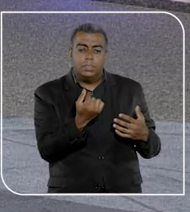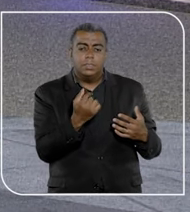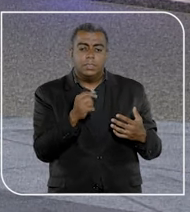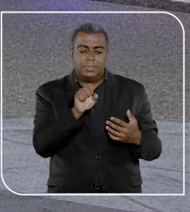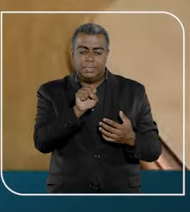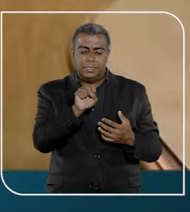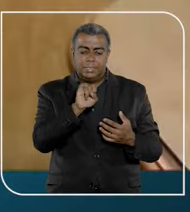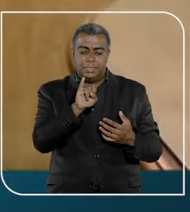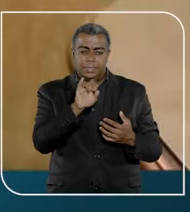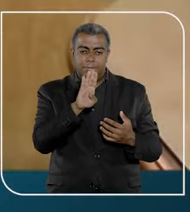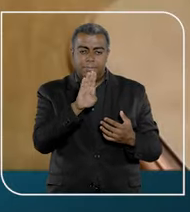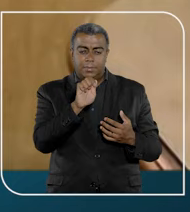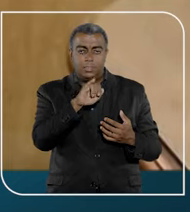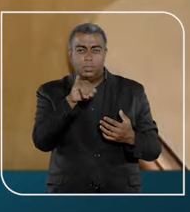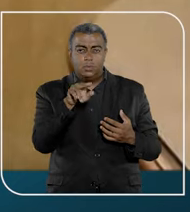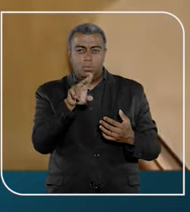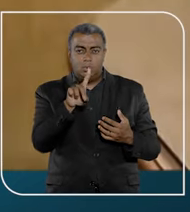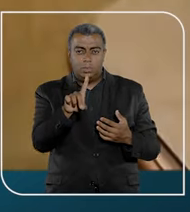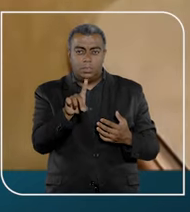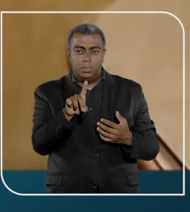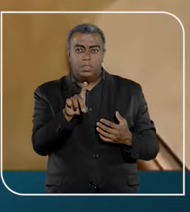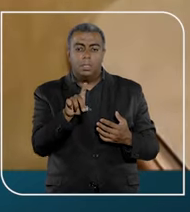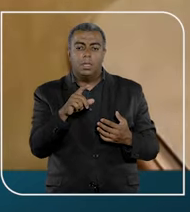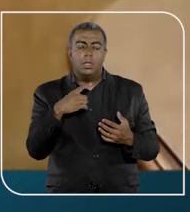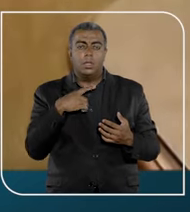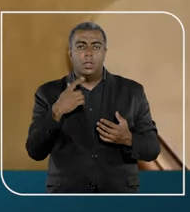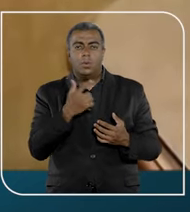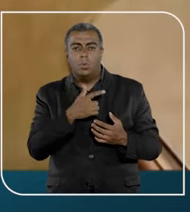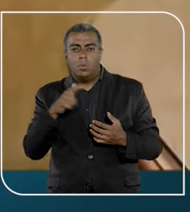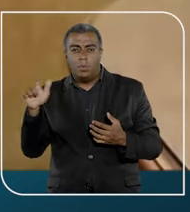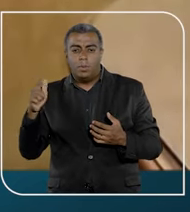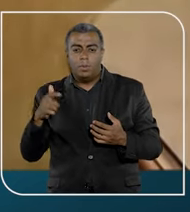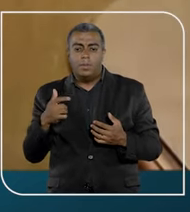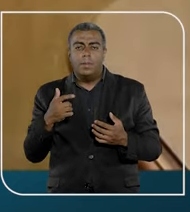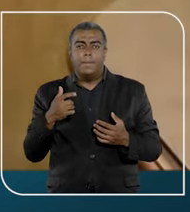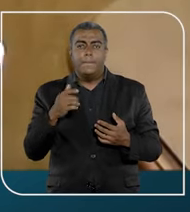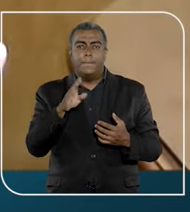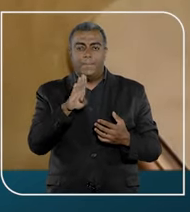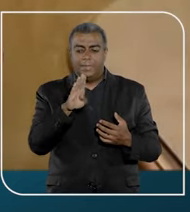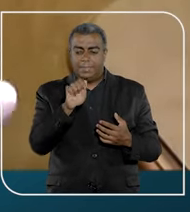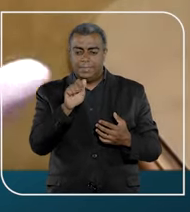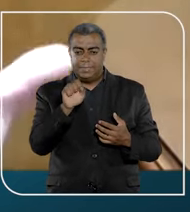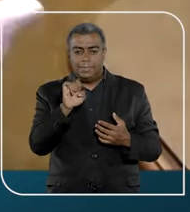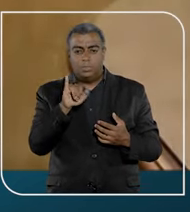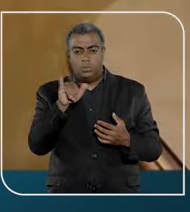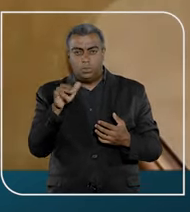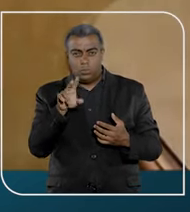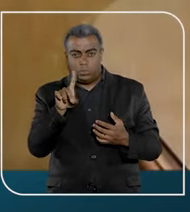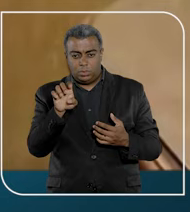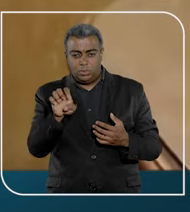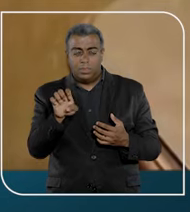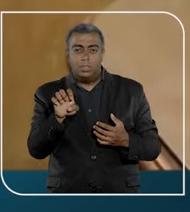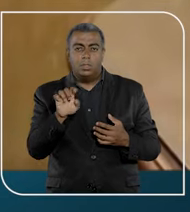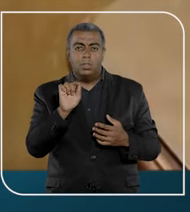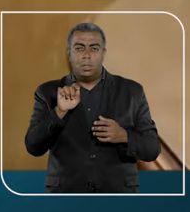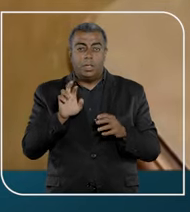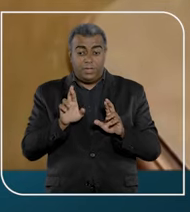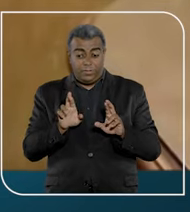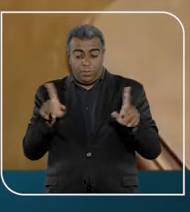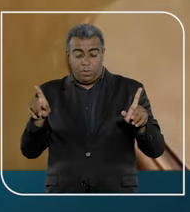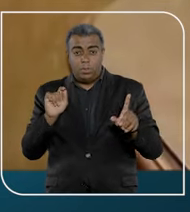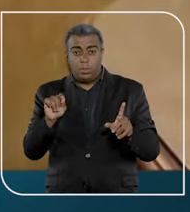Beatriz falou, da penhora do dinheiro, do Cisbajude, que é um sistema muito melhor do que o antigo